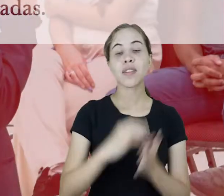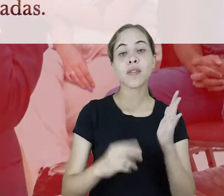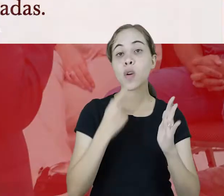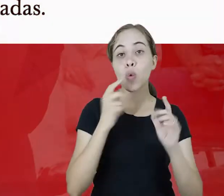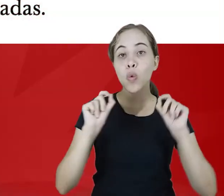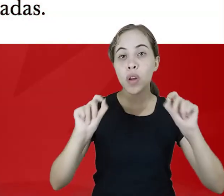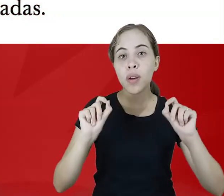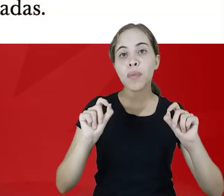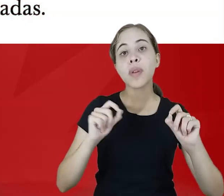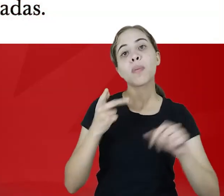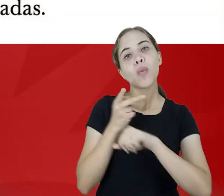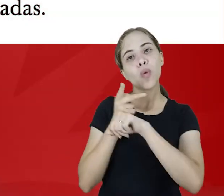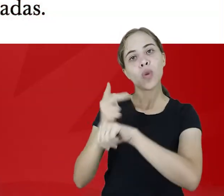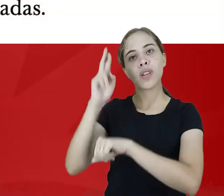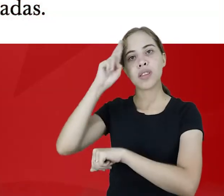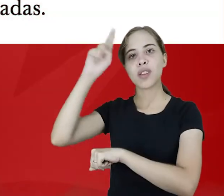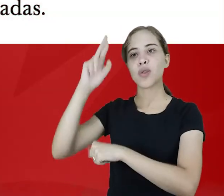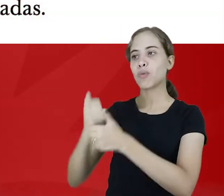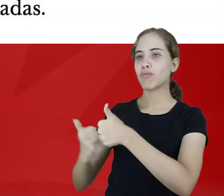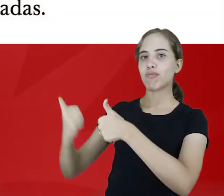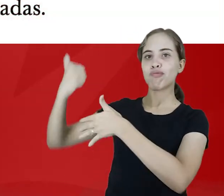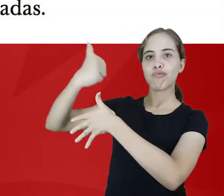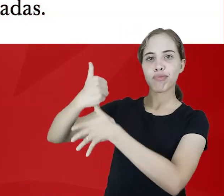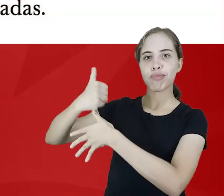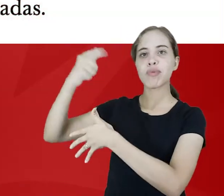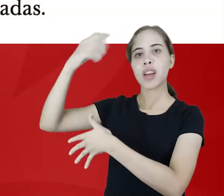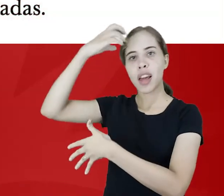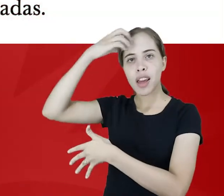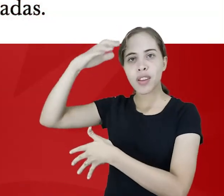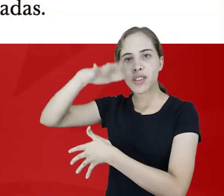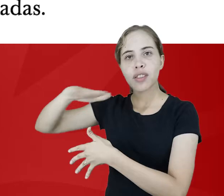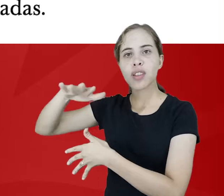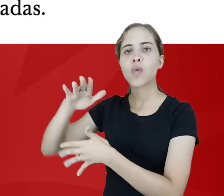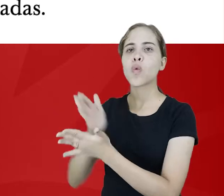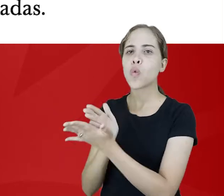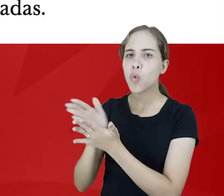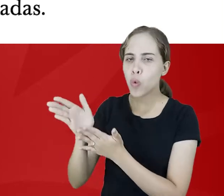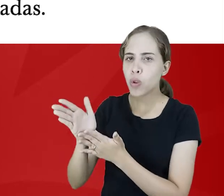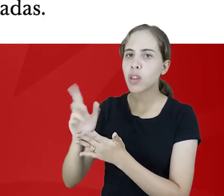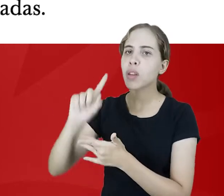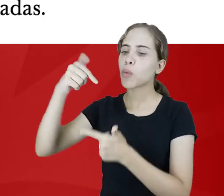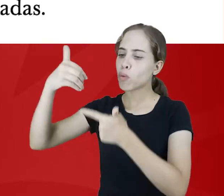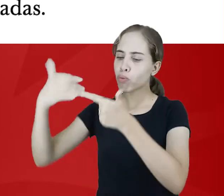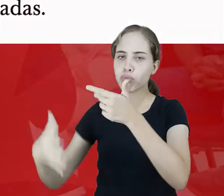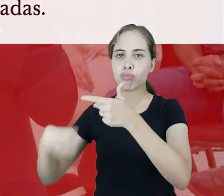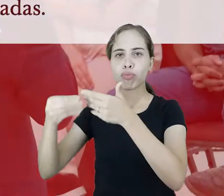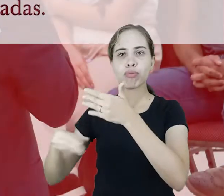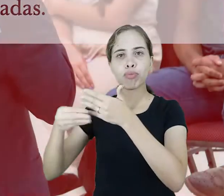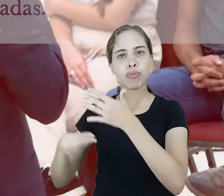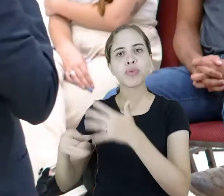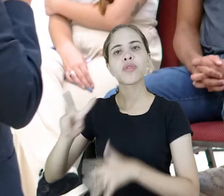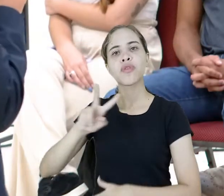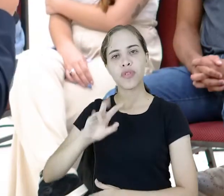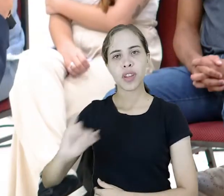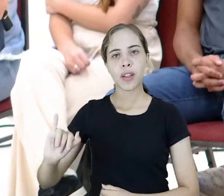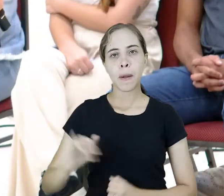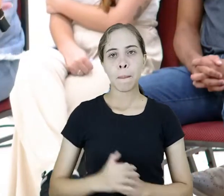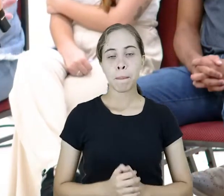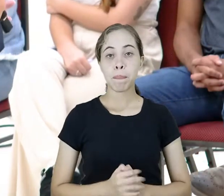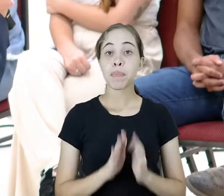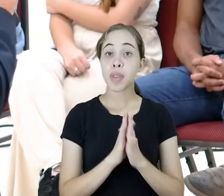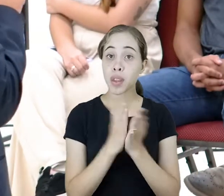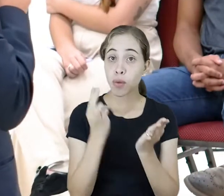primeiro o reino de Deus e a sua retidão, e todas essas coisas vos serão acrescentadas. O Livro de Mórmon